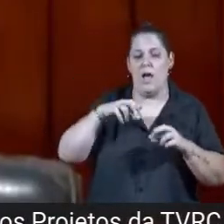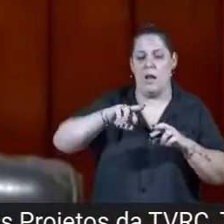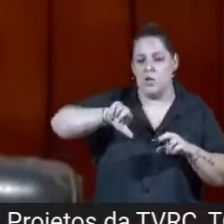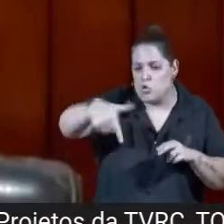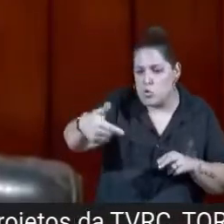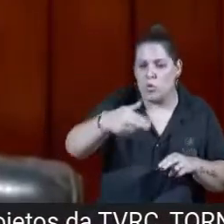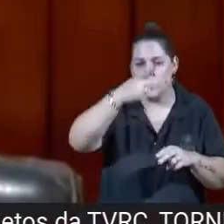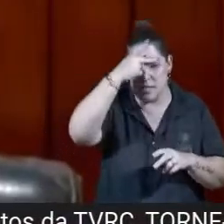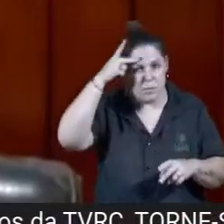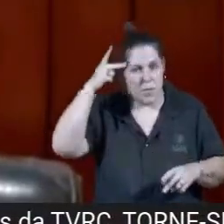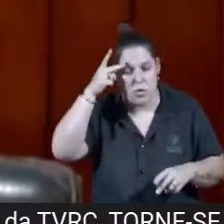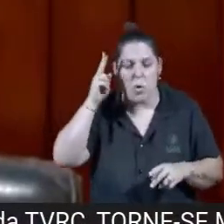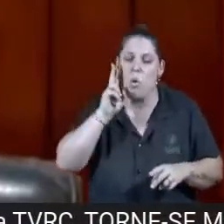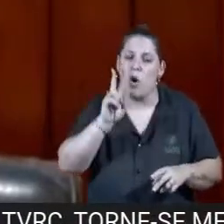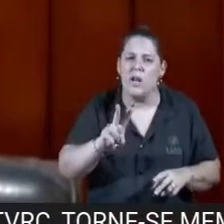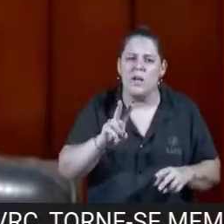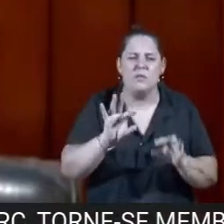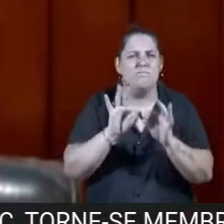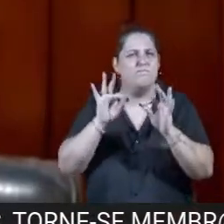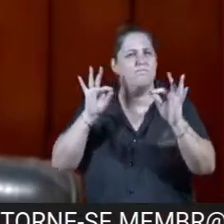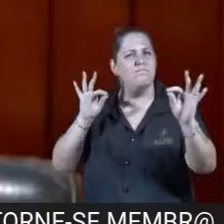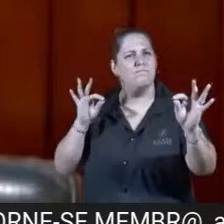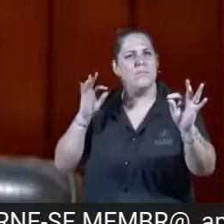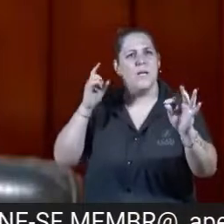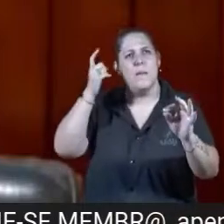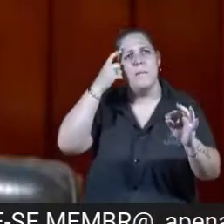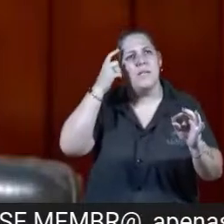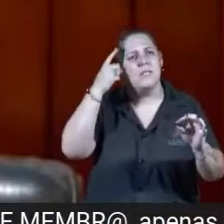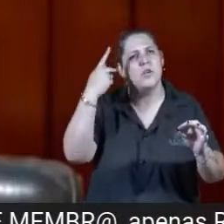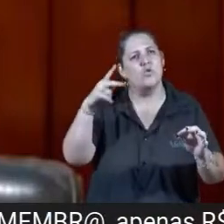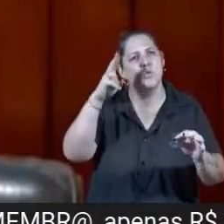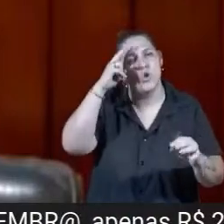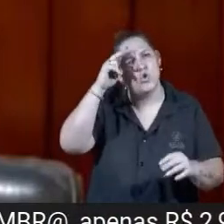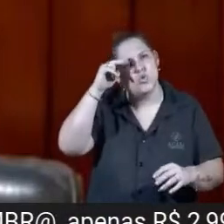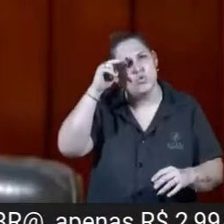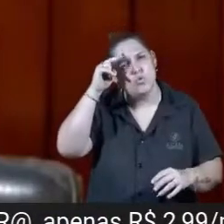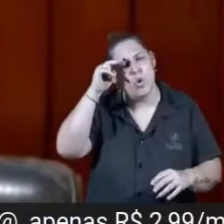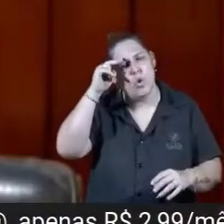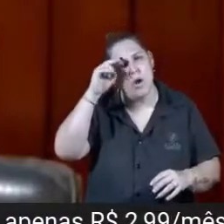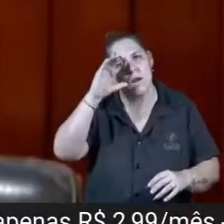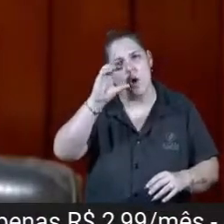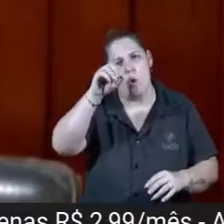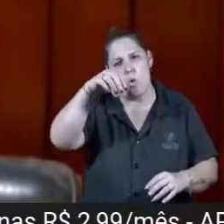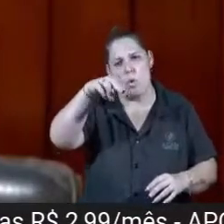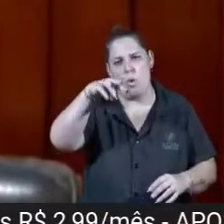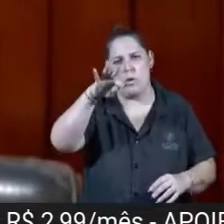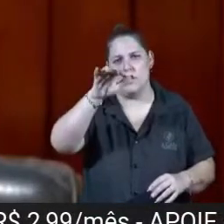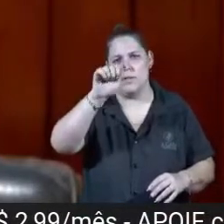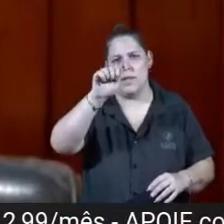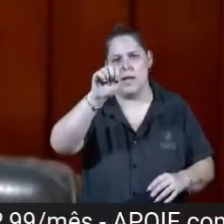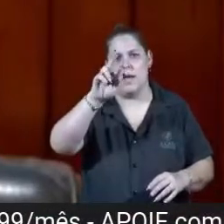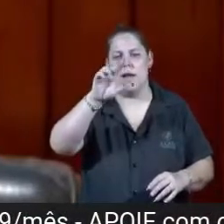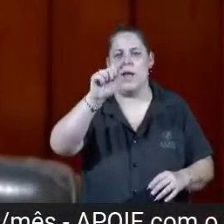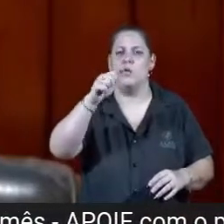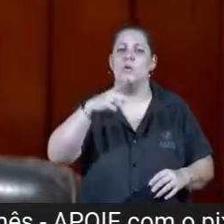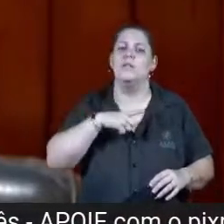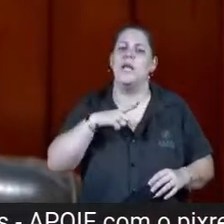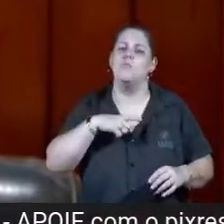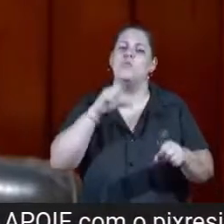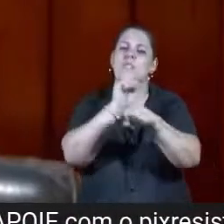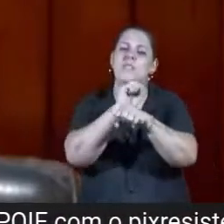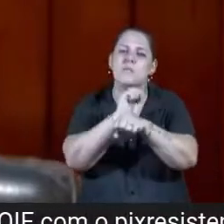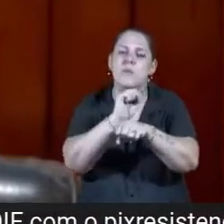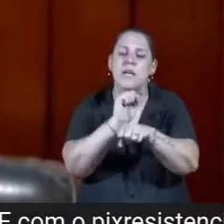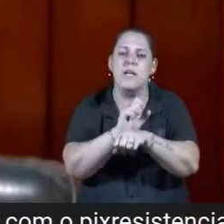né, e acompanhando a sua trajetória, Fabiano Cortarato, nós temos essa grande esperança que o senhor traz esses temas